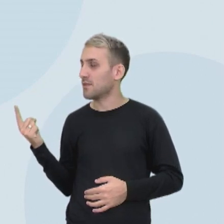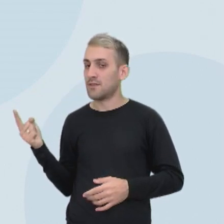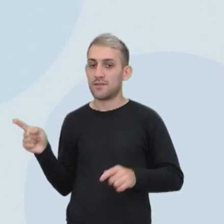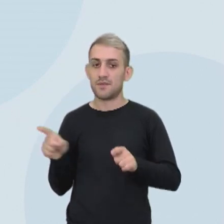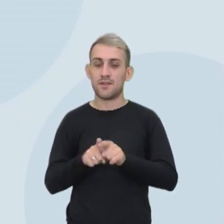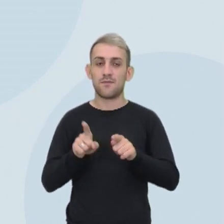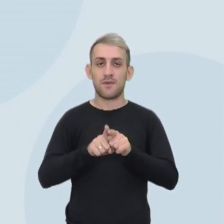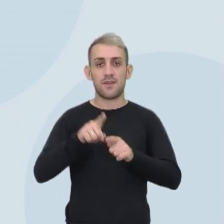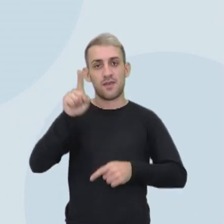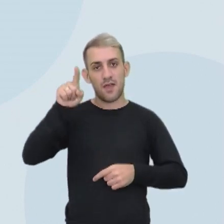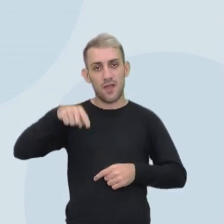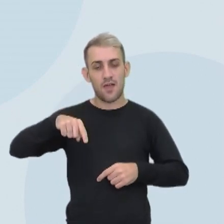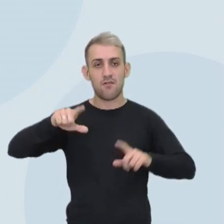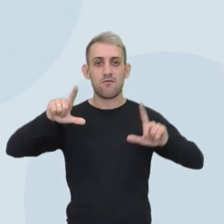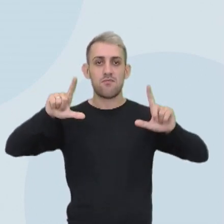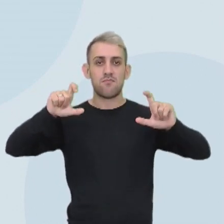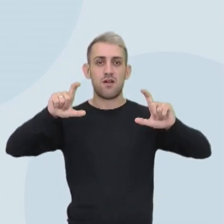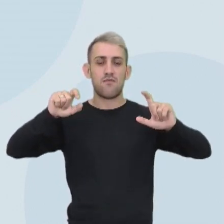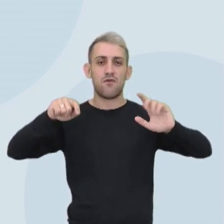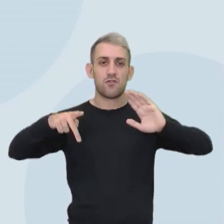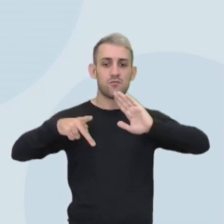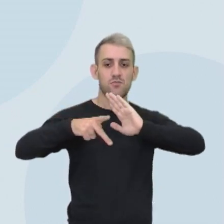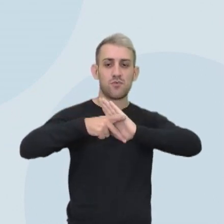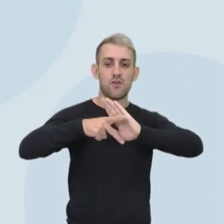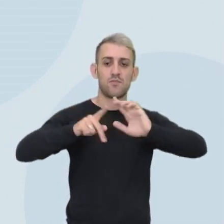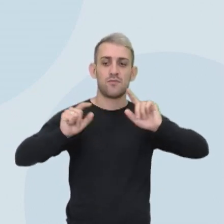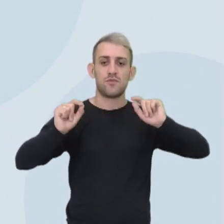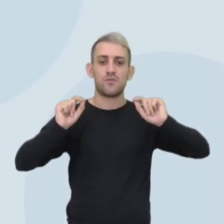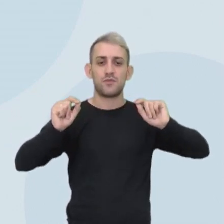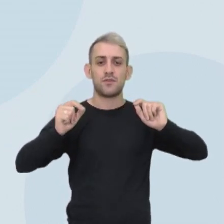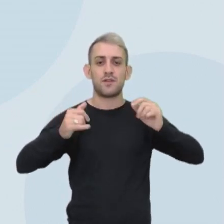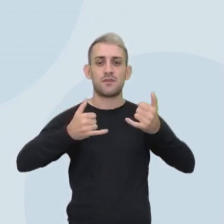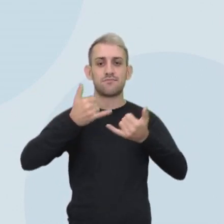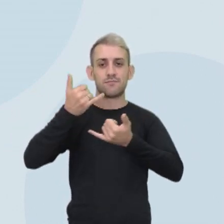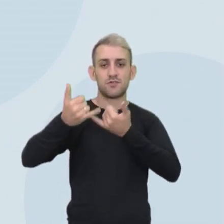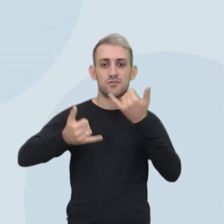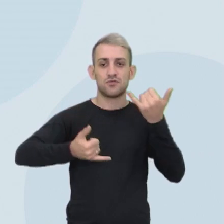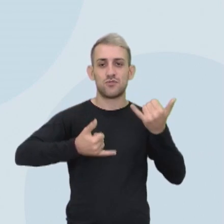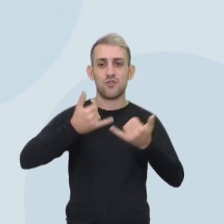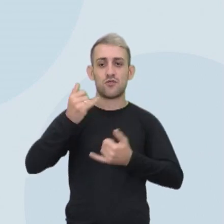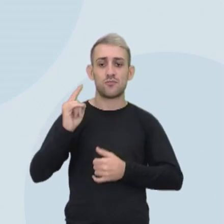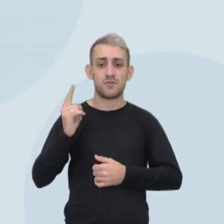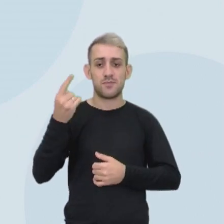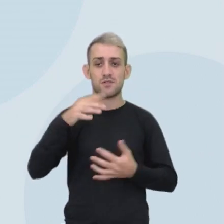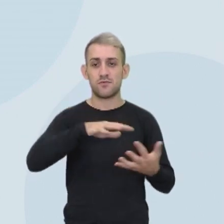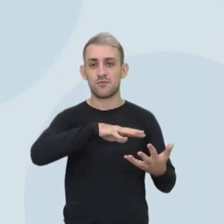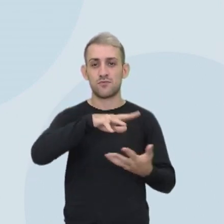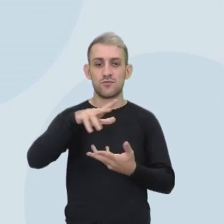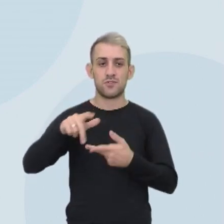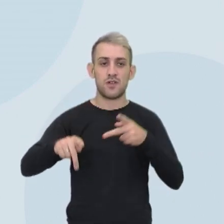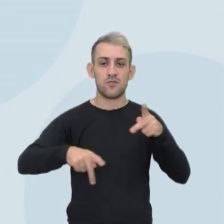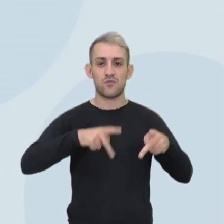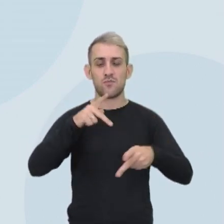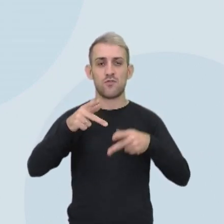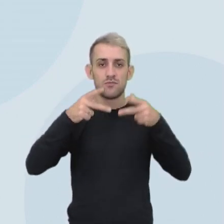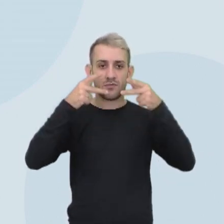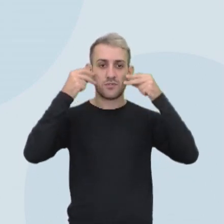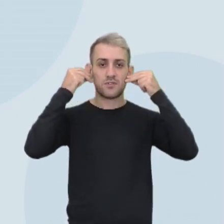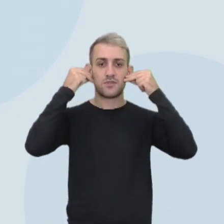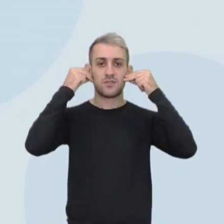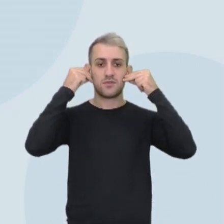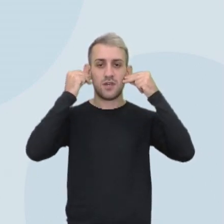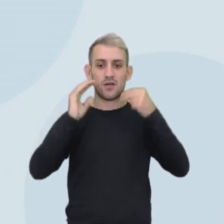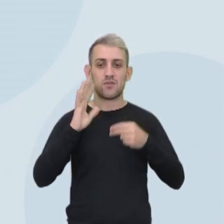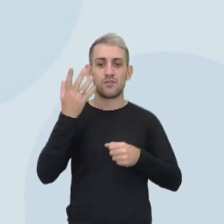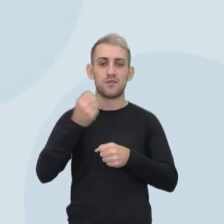uma imagem aí referente aos primeiros Jogos Mundiais dos Povos Indígenas. Ele ocorreu